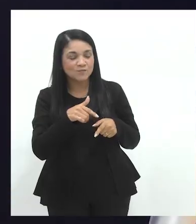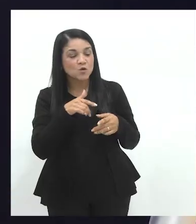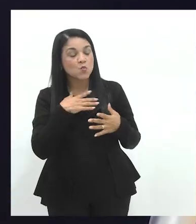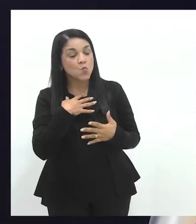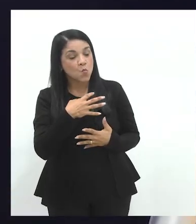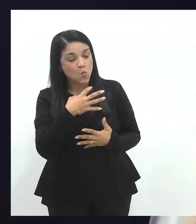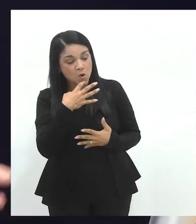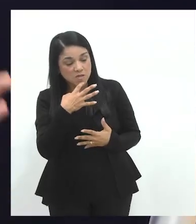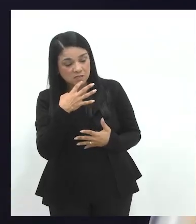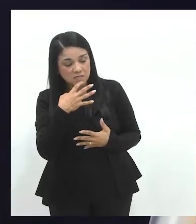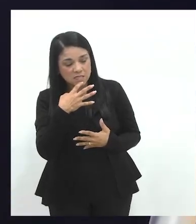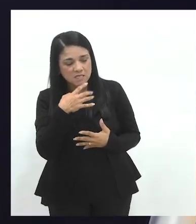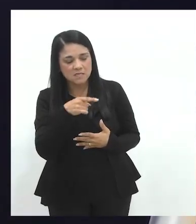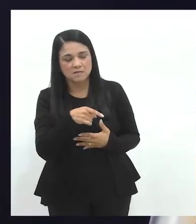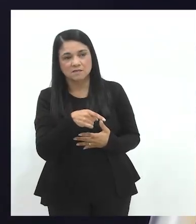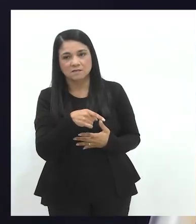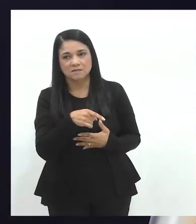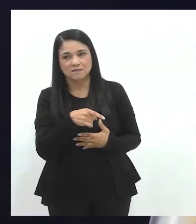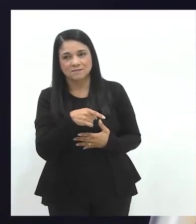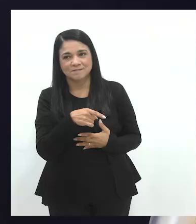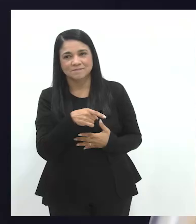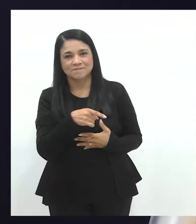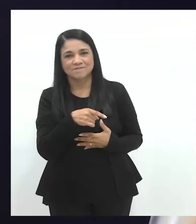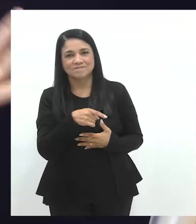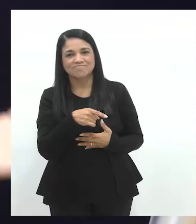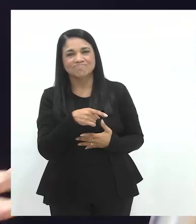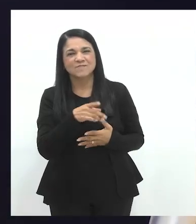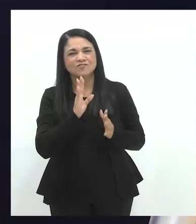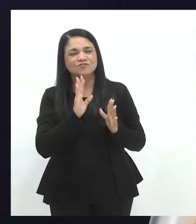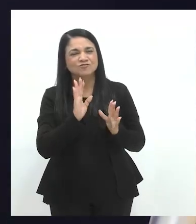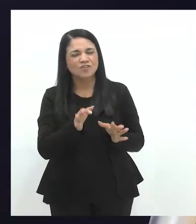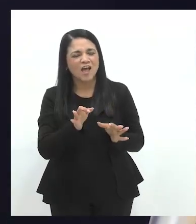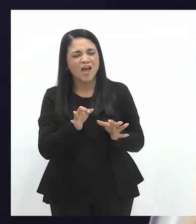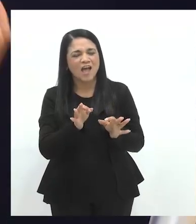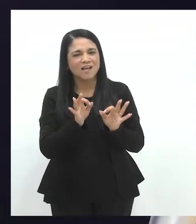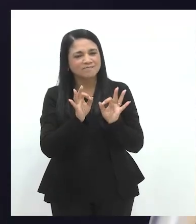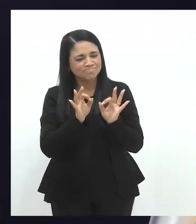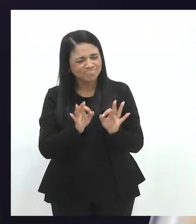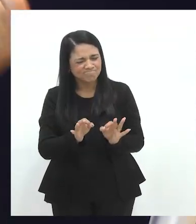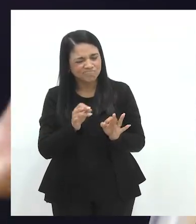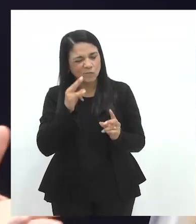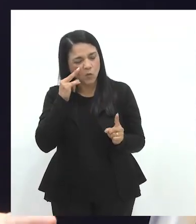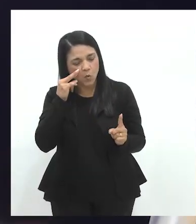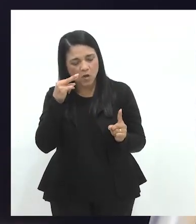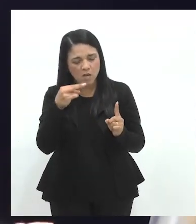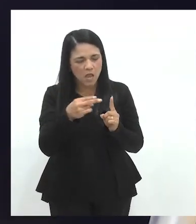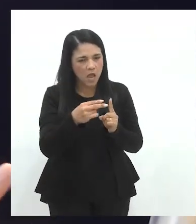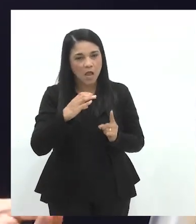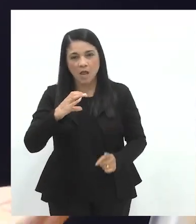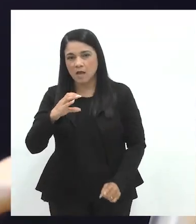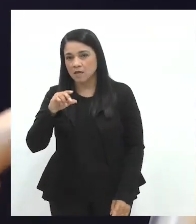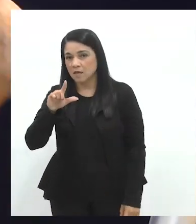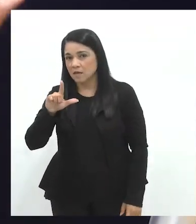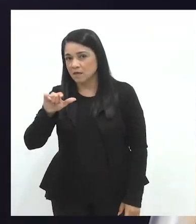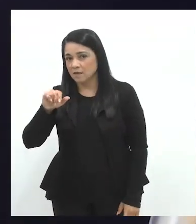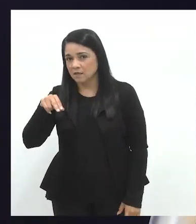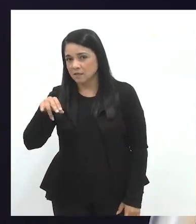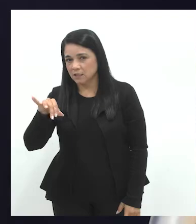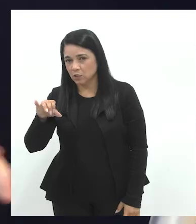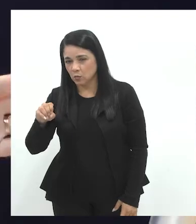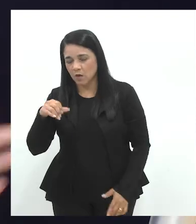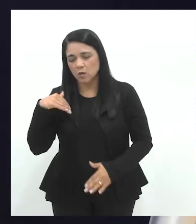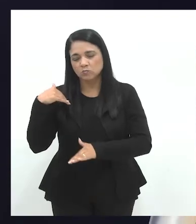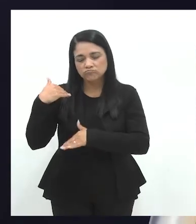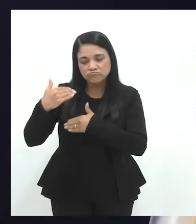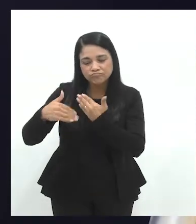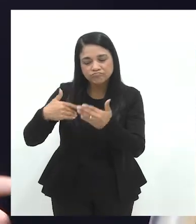vínculo, para eu conhecer a criança, eu já meio que tenho a confirmação, porque a gente já tem um olhar clínico. E ao longo do tempo